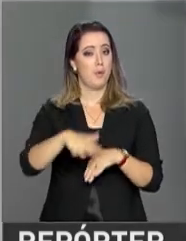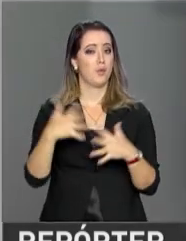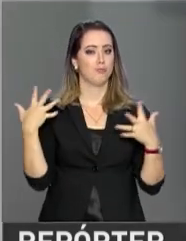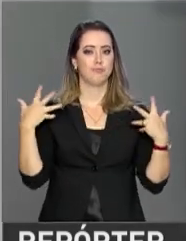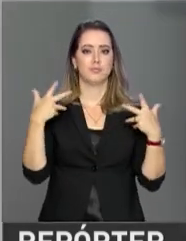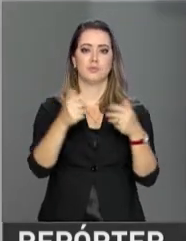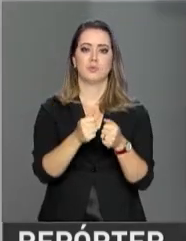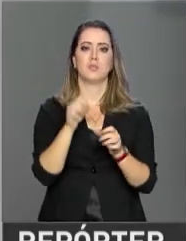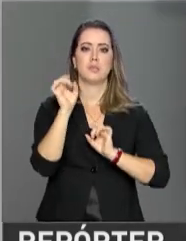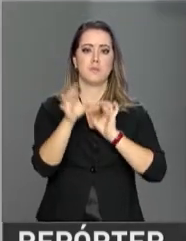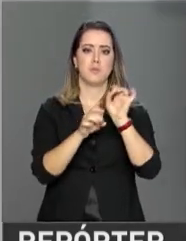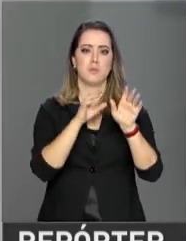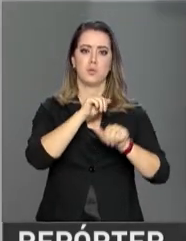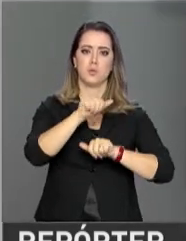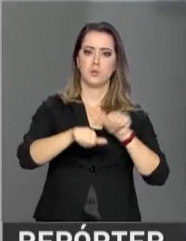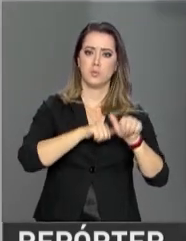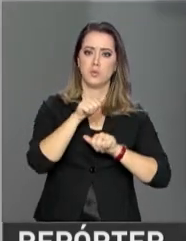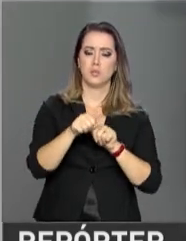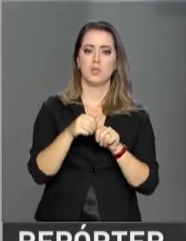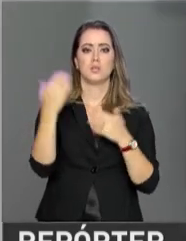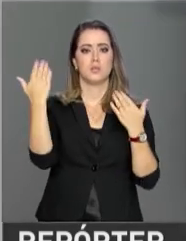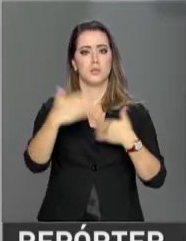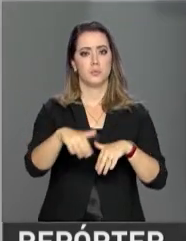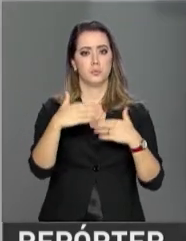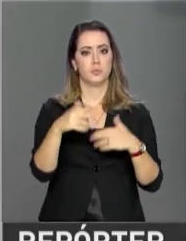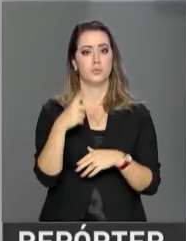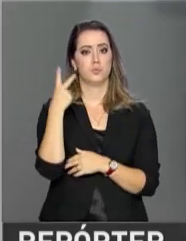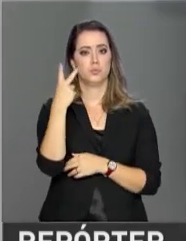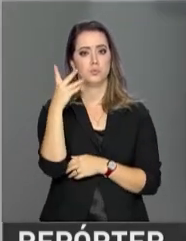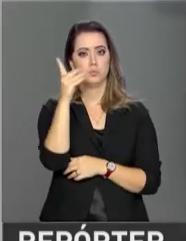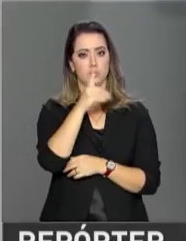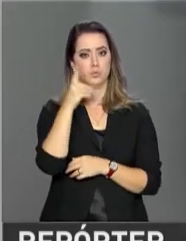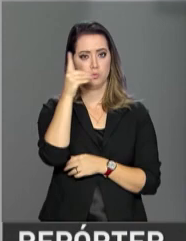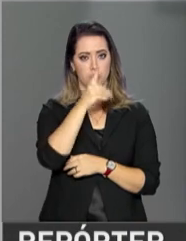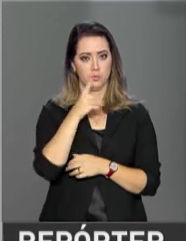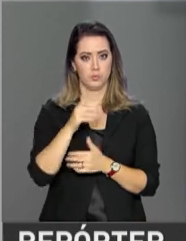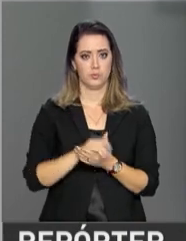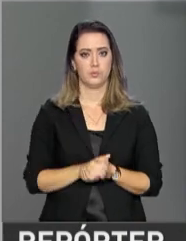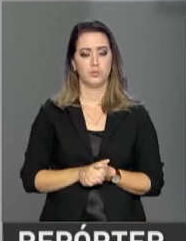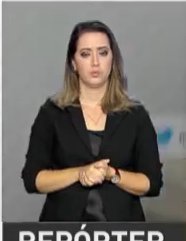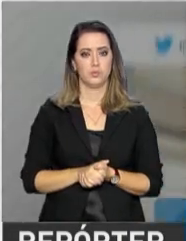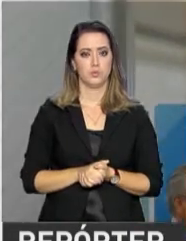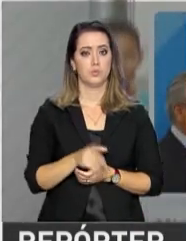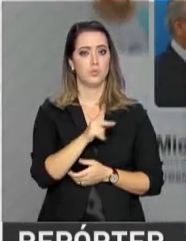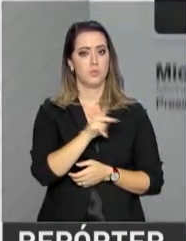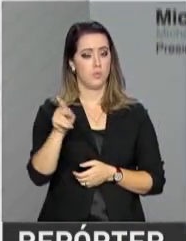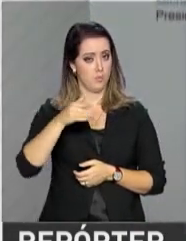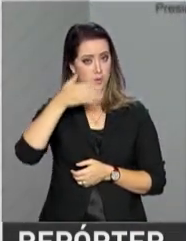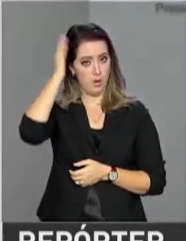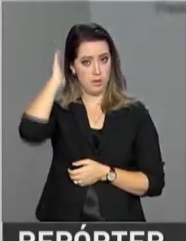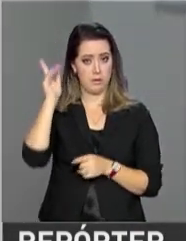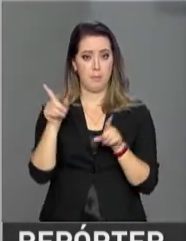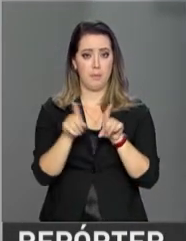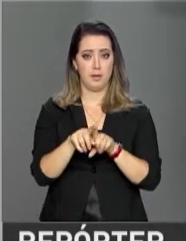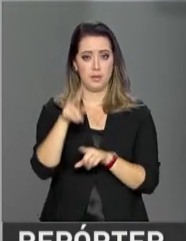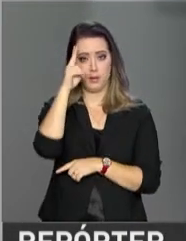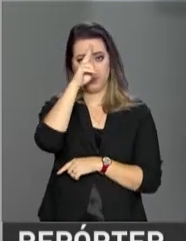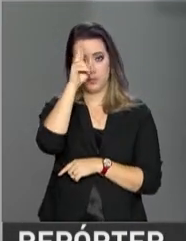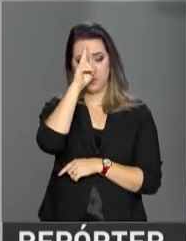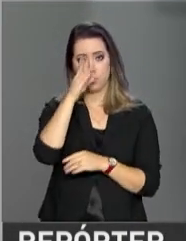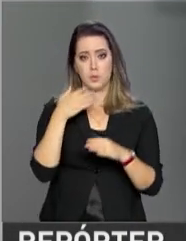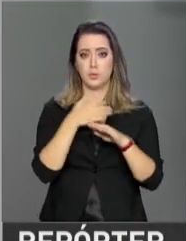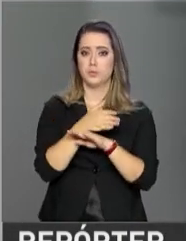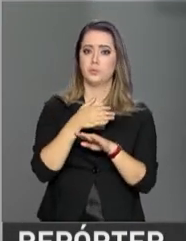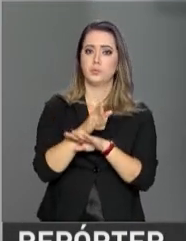especialmente com as mudanças nas provas realizadas em dois finais de semana michel temer lembrou ainda que o enem dá